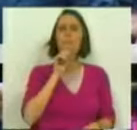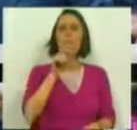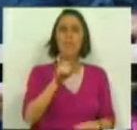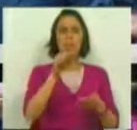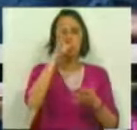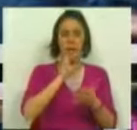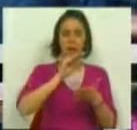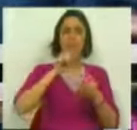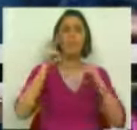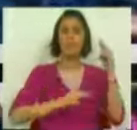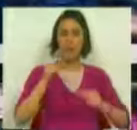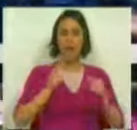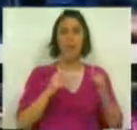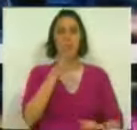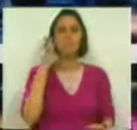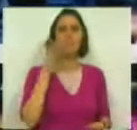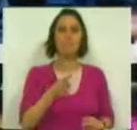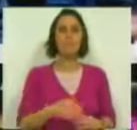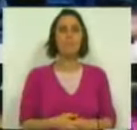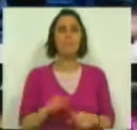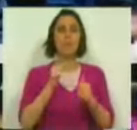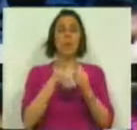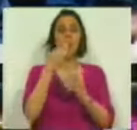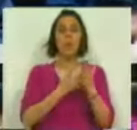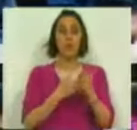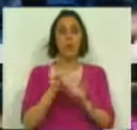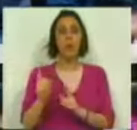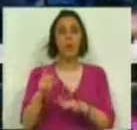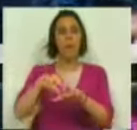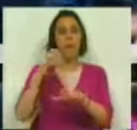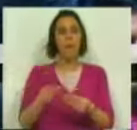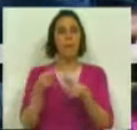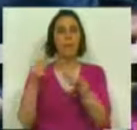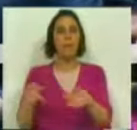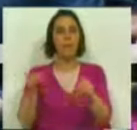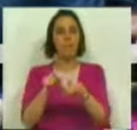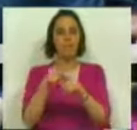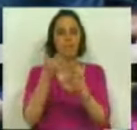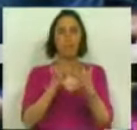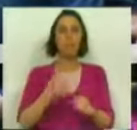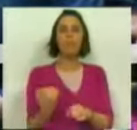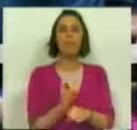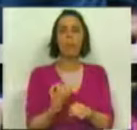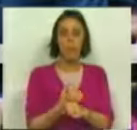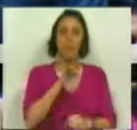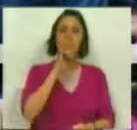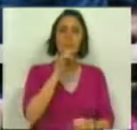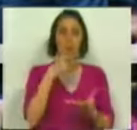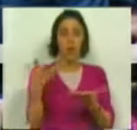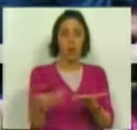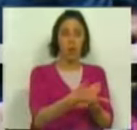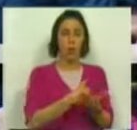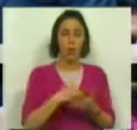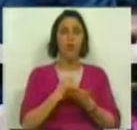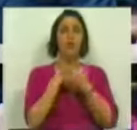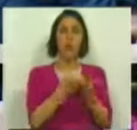de Estado e das Finanças disse que esse documento seria remetido ao Parlamento como um documento de trabalho para poder recolher